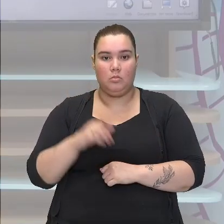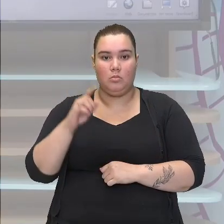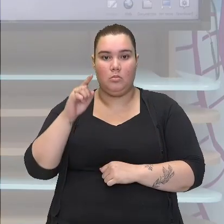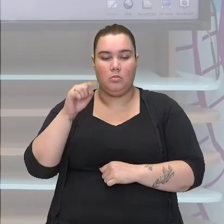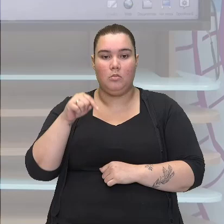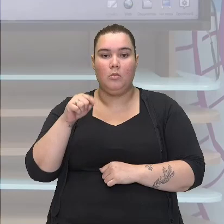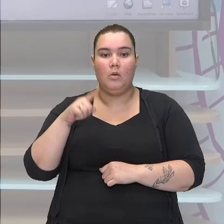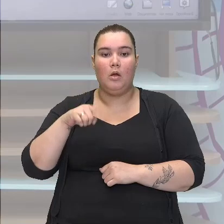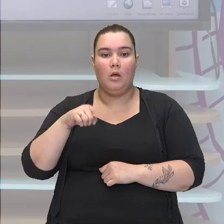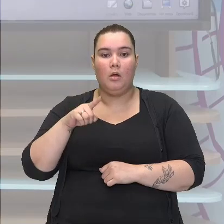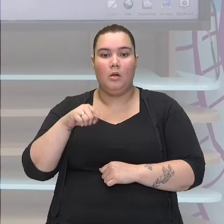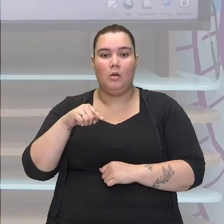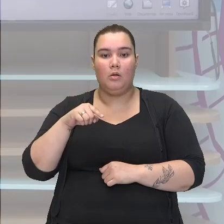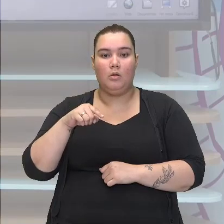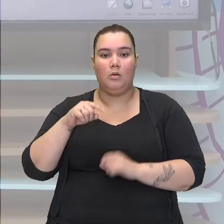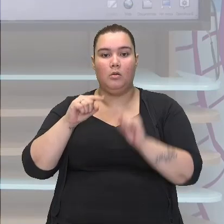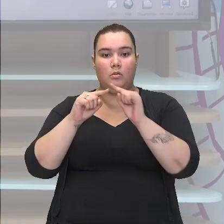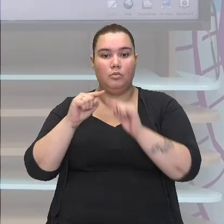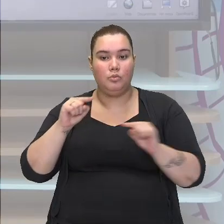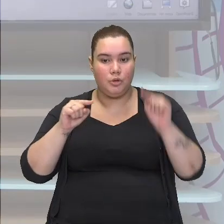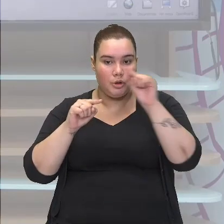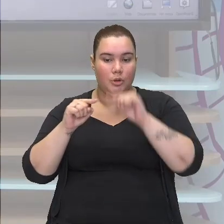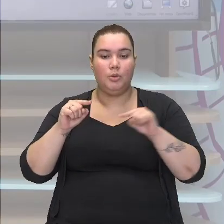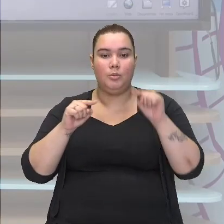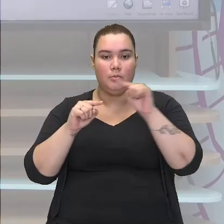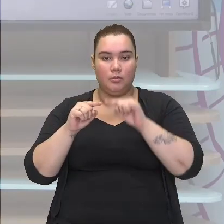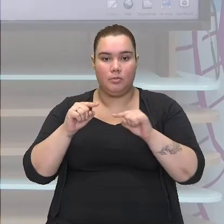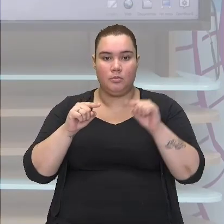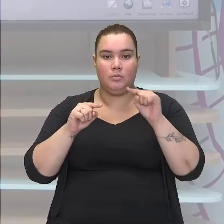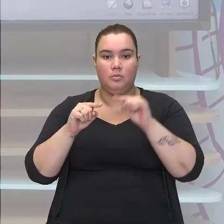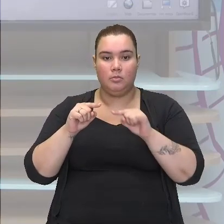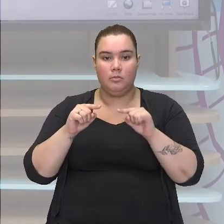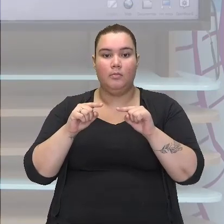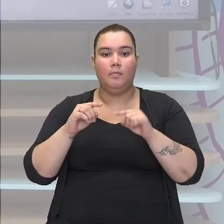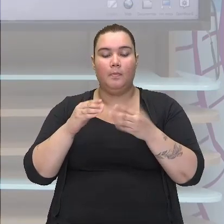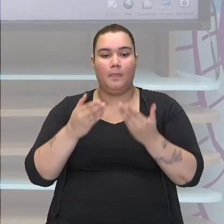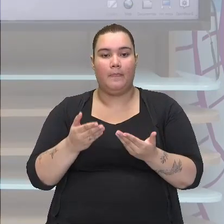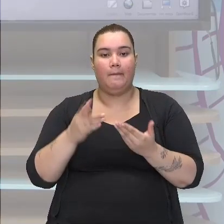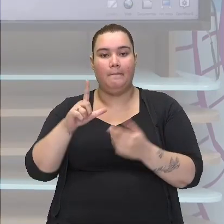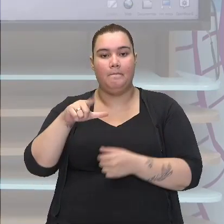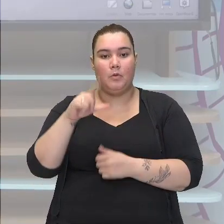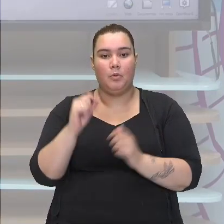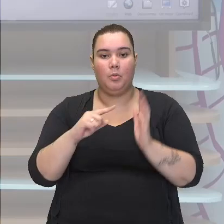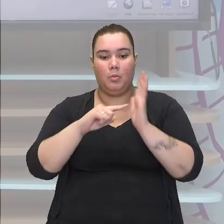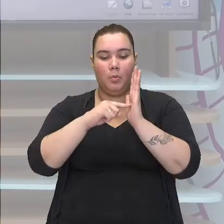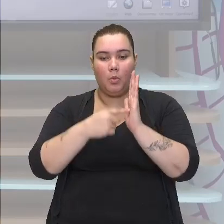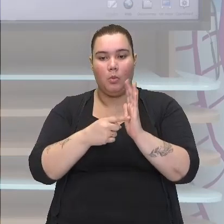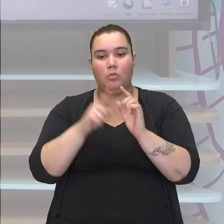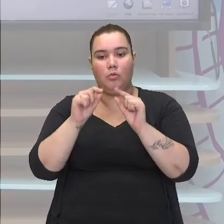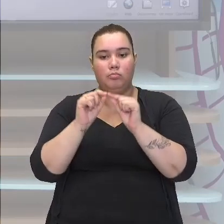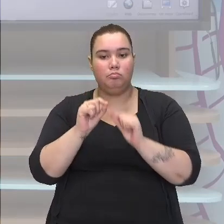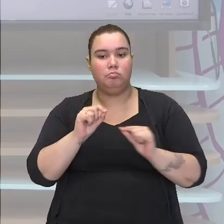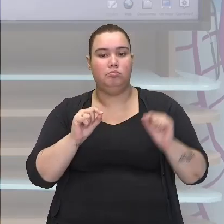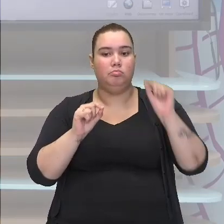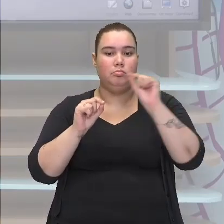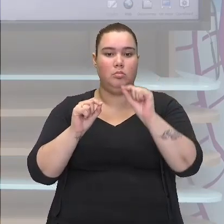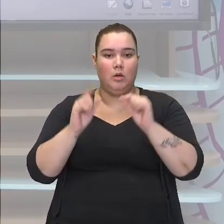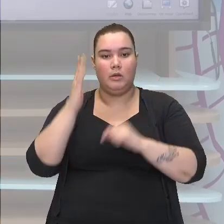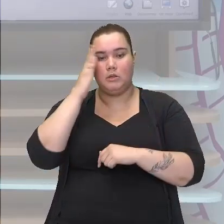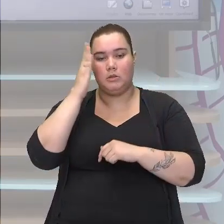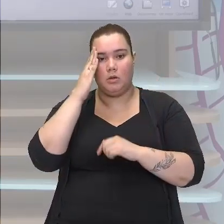reflexão, a reflexão, né, que é o giro, beleza? Que você vai dar, escolhe um ponto e gira. Você precisa saber